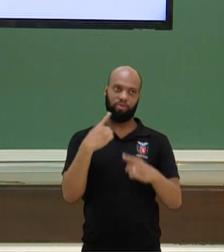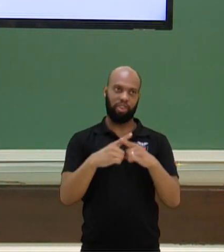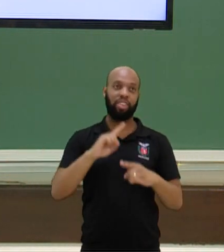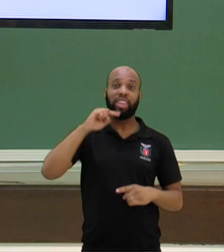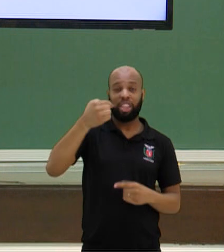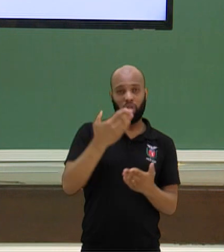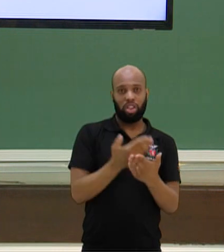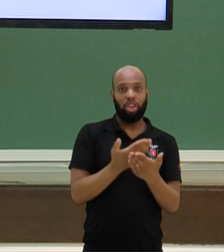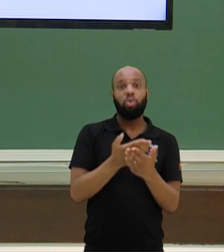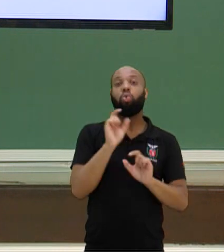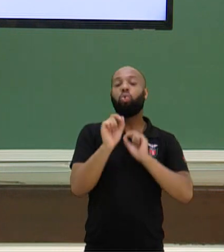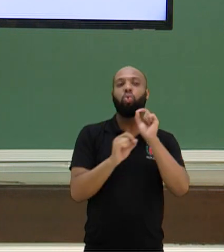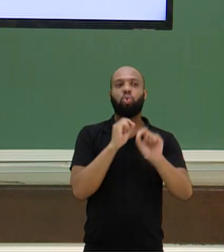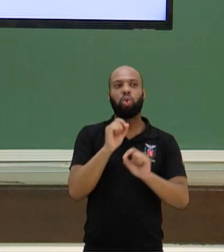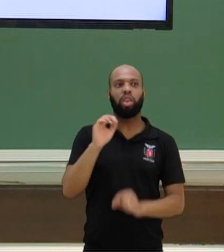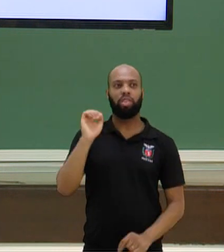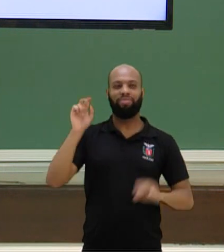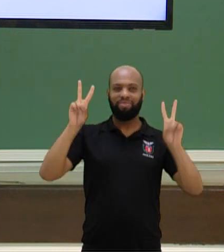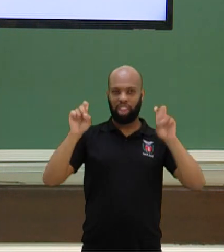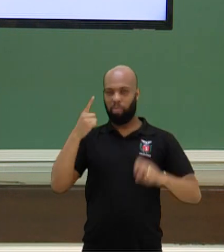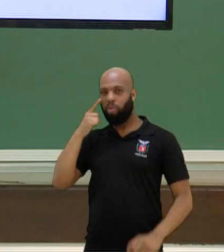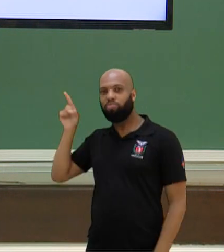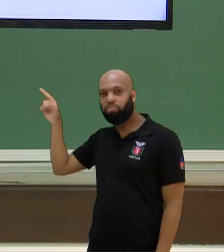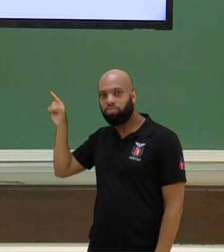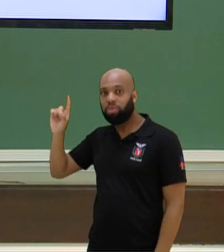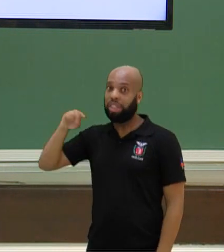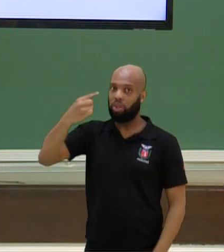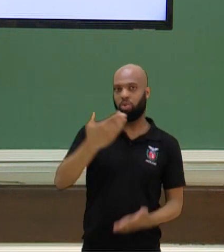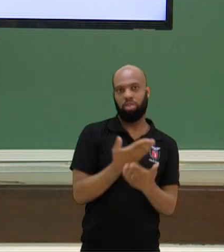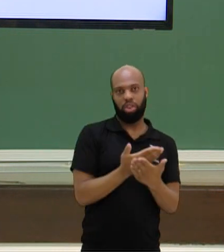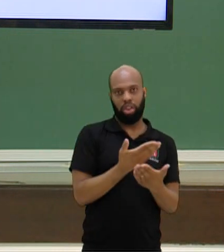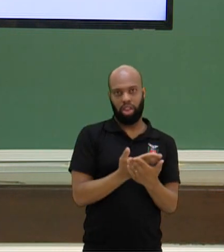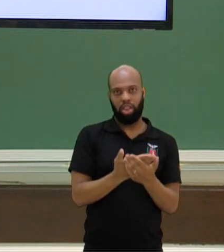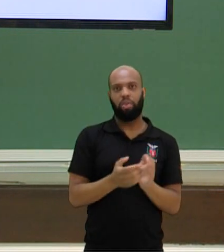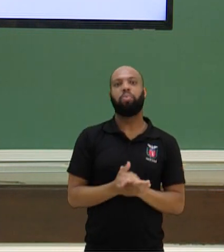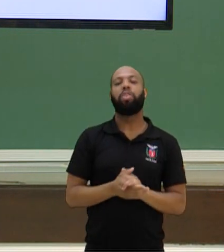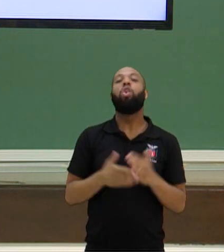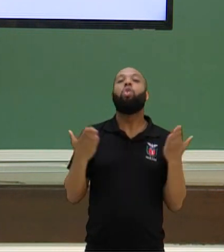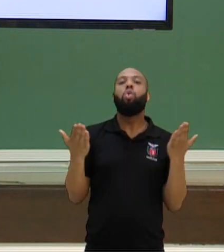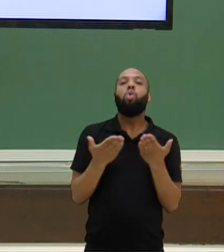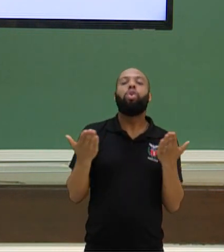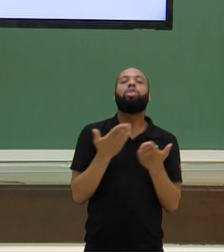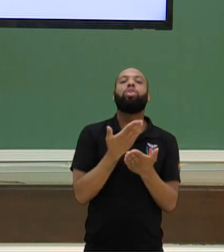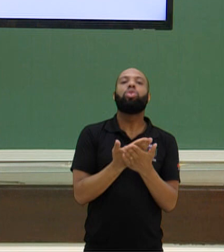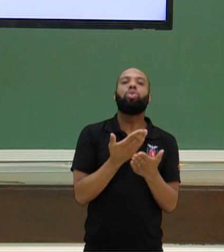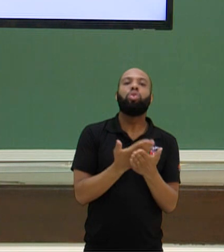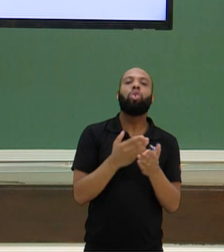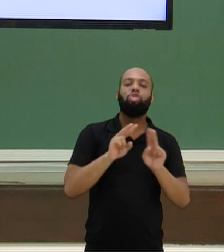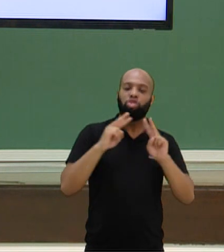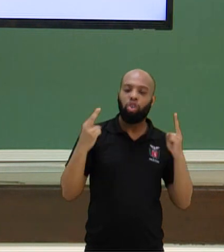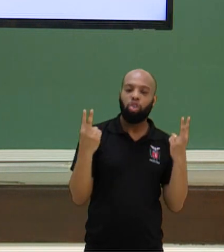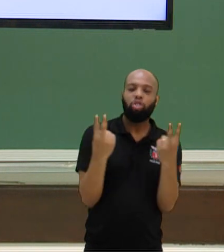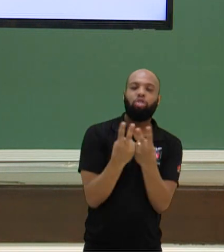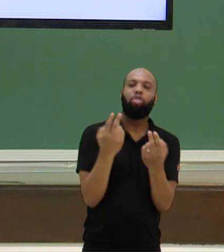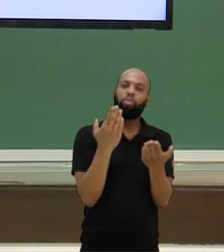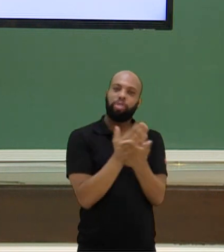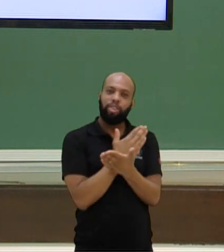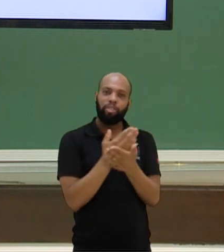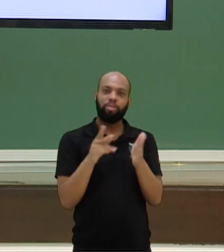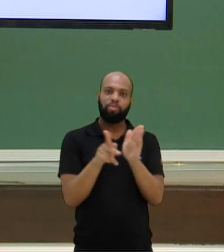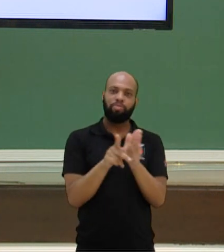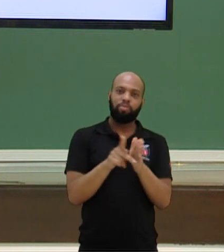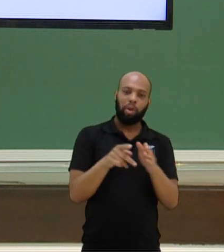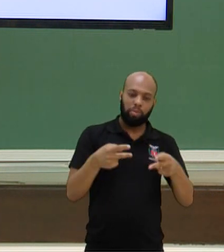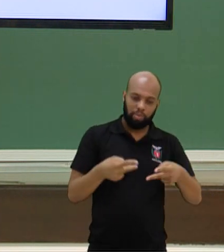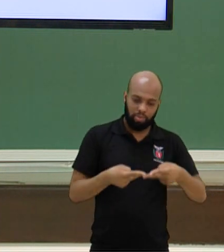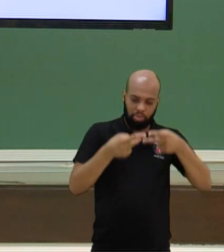análise combinatória. Então, pessoal, hoje nós estudamos a ideia de volume, trabalhamos alguns volumes, certo? Do